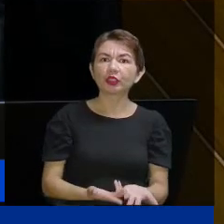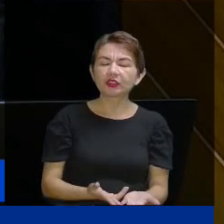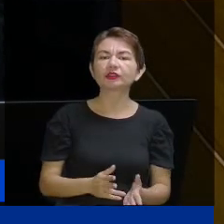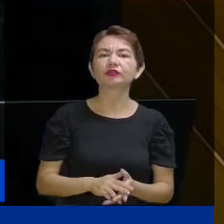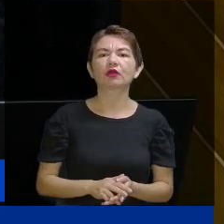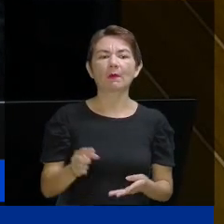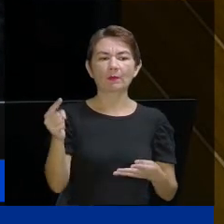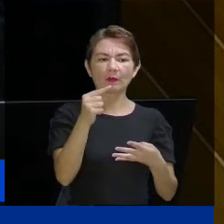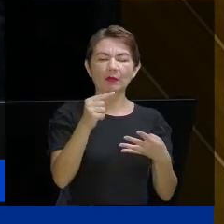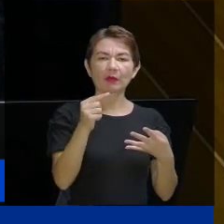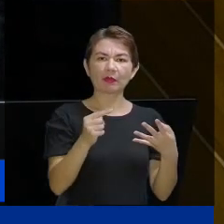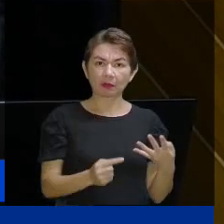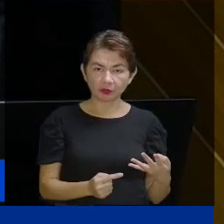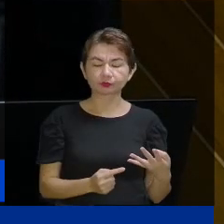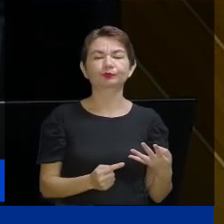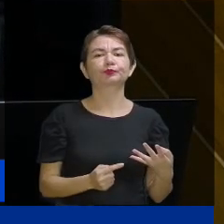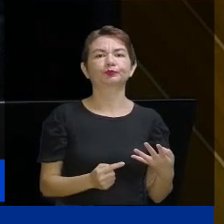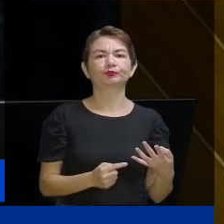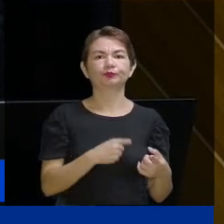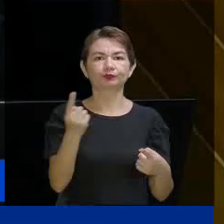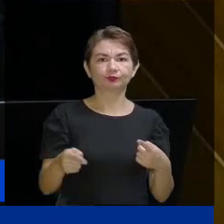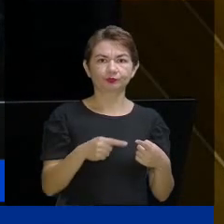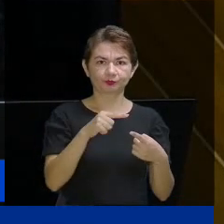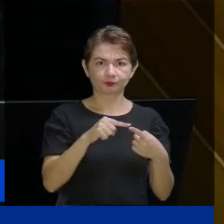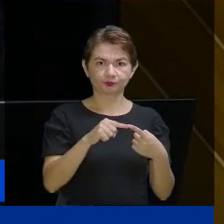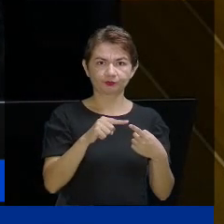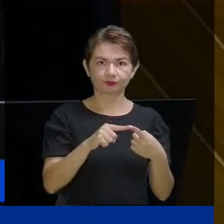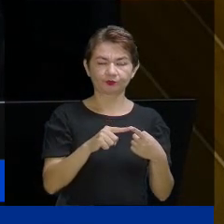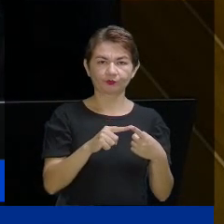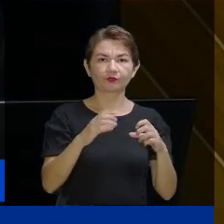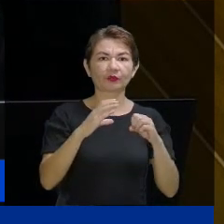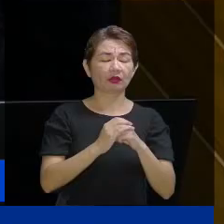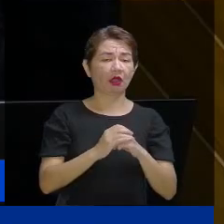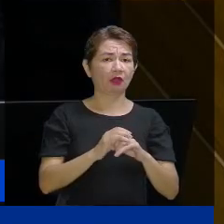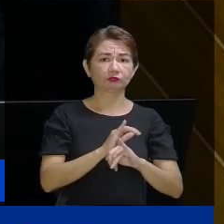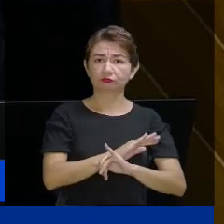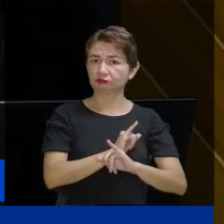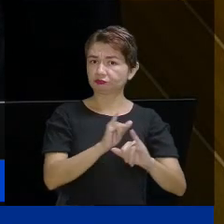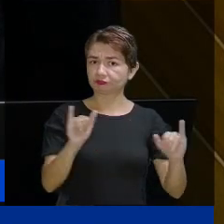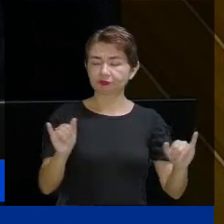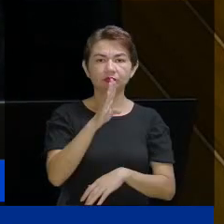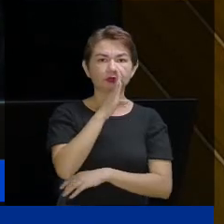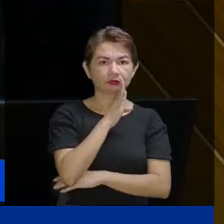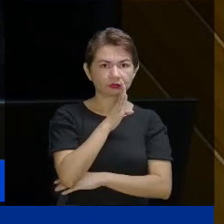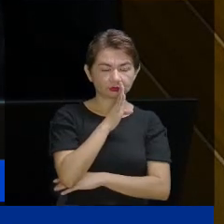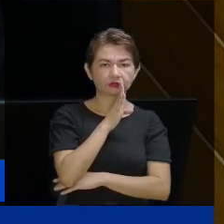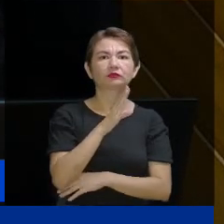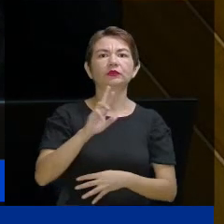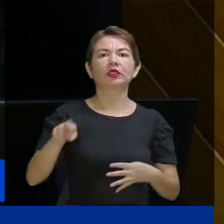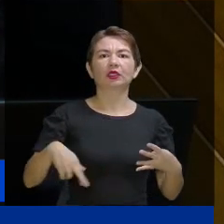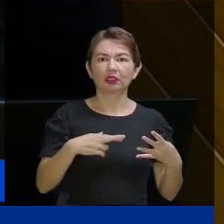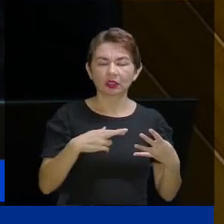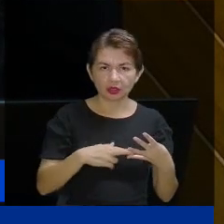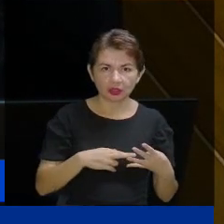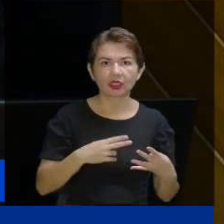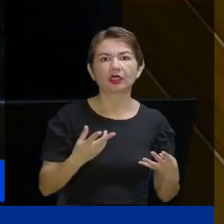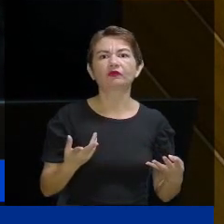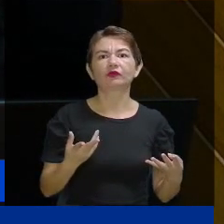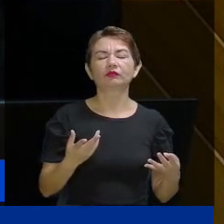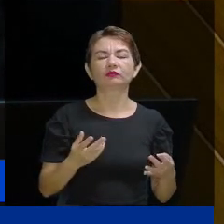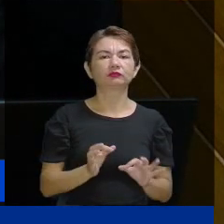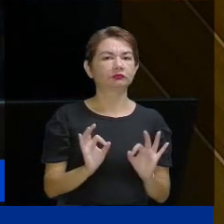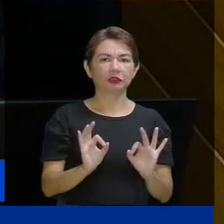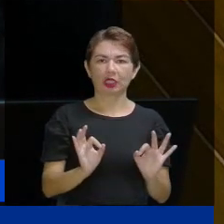aos seguintes pontos. Número 1, o TRE não se manifestou sobre o cabimento de agravo regimental no